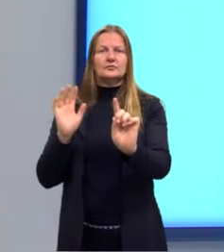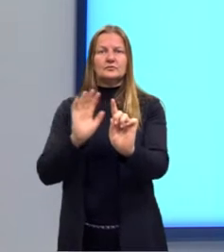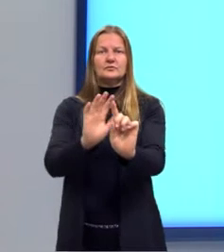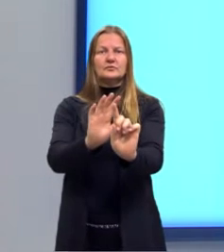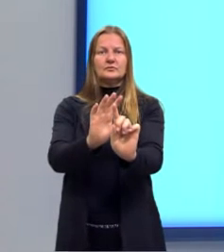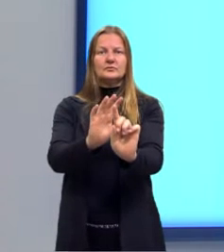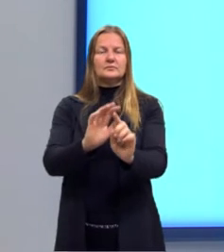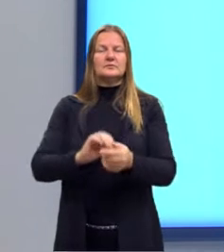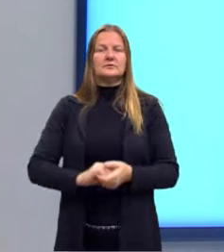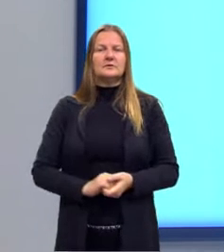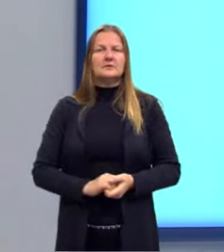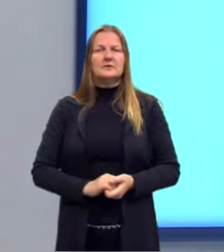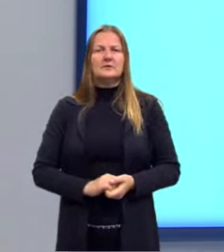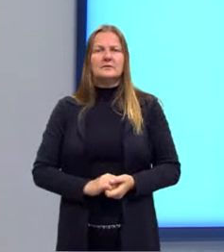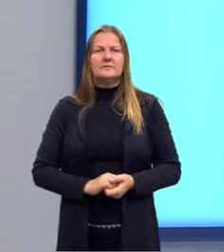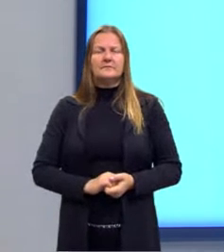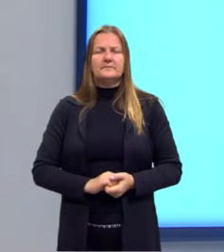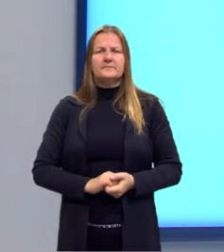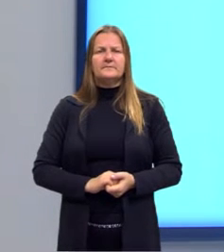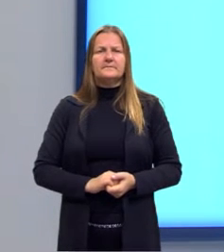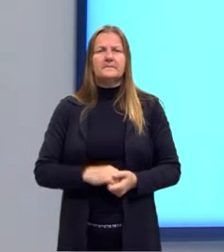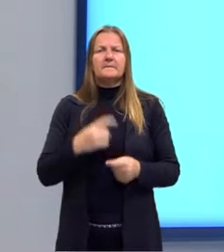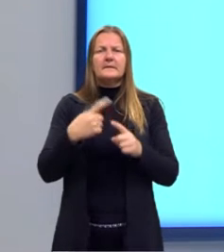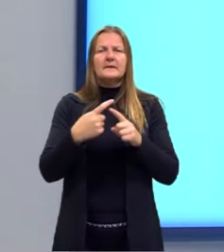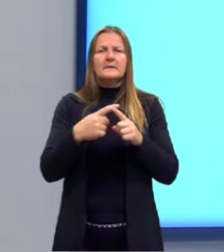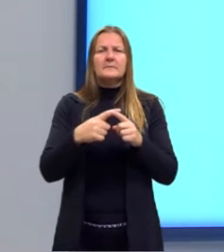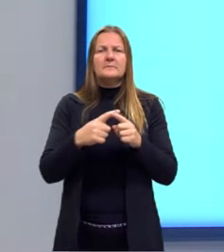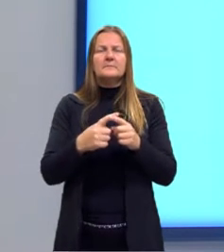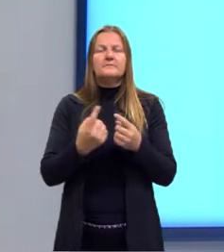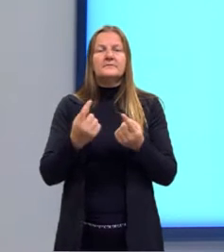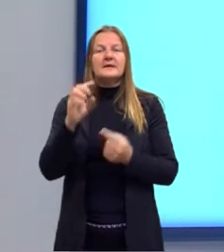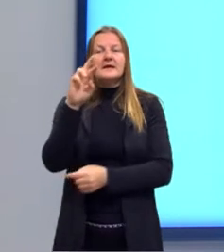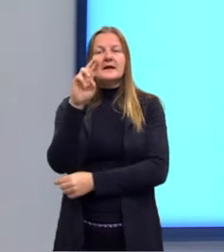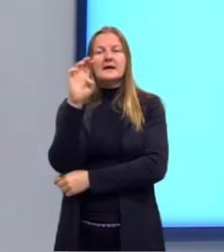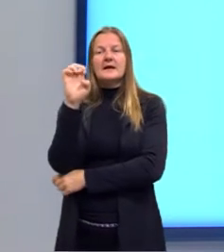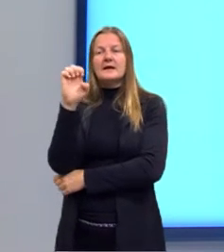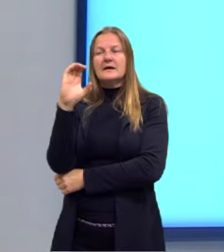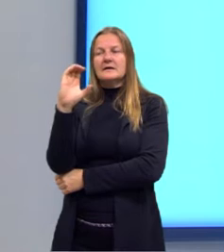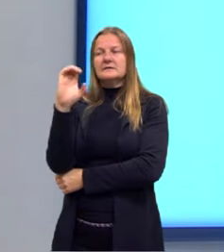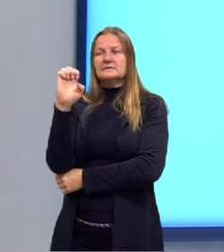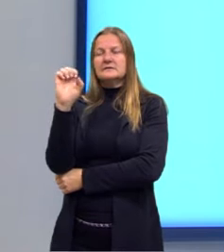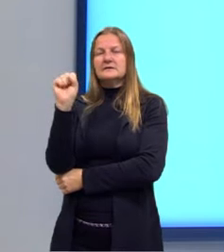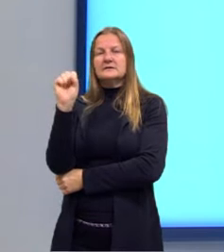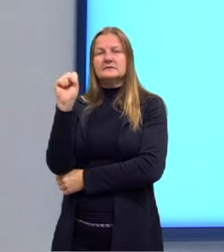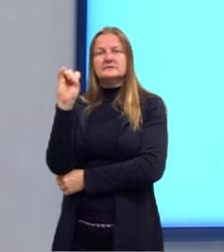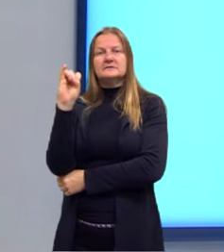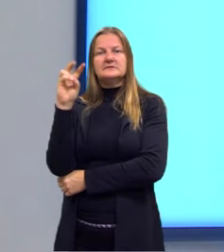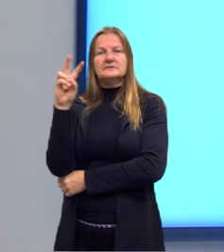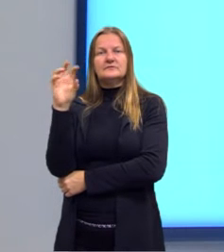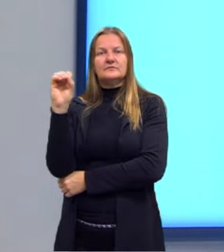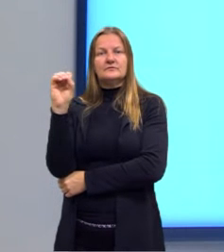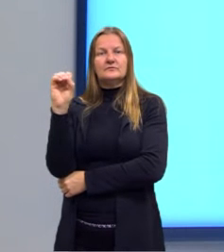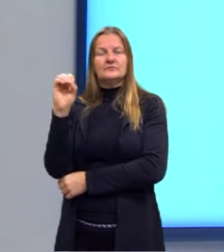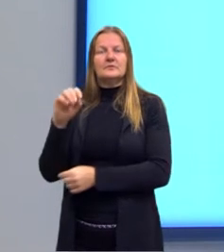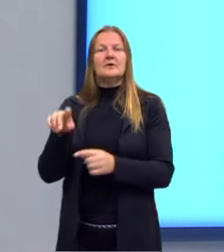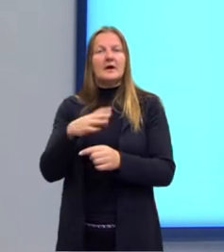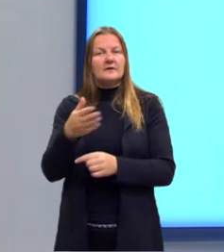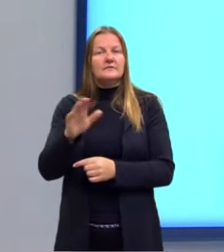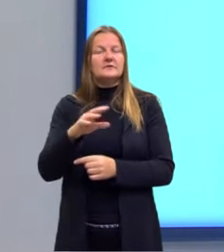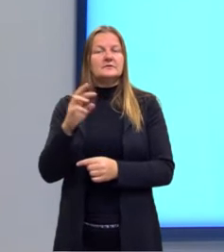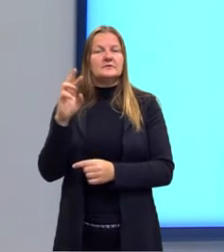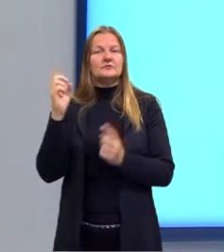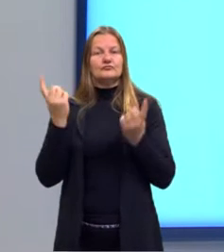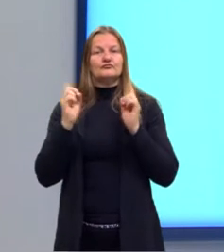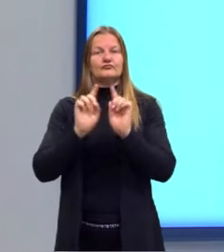estavam pensando besteira né mas não gente essa característica não presente no pai e na mãe é representada Então por